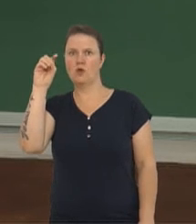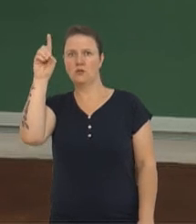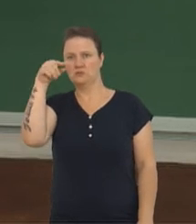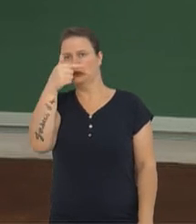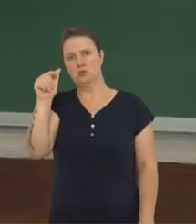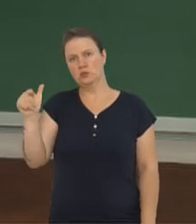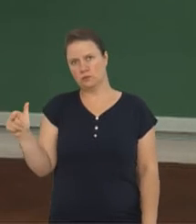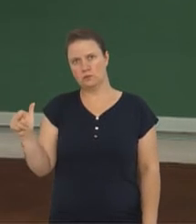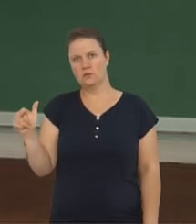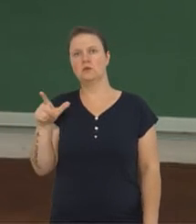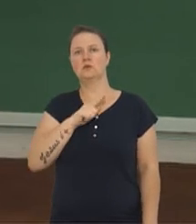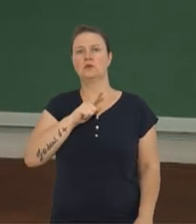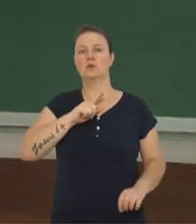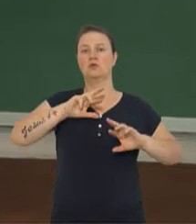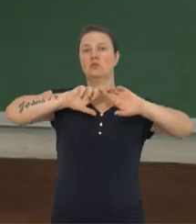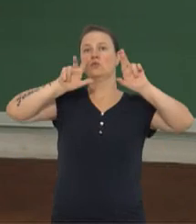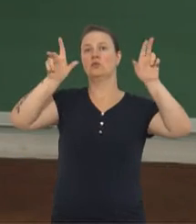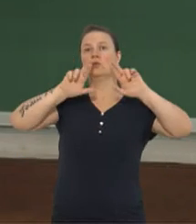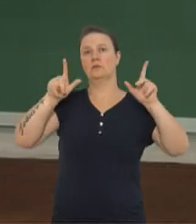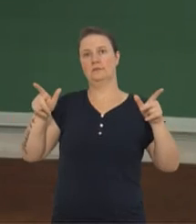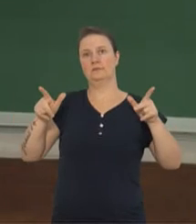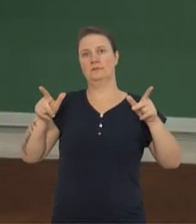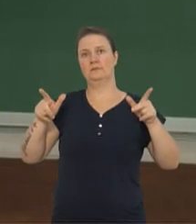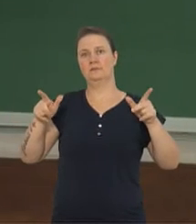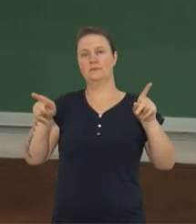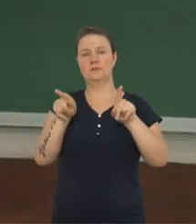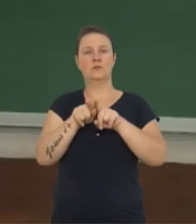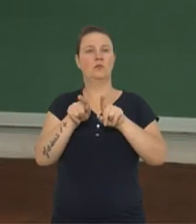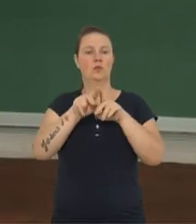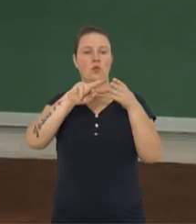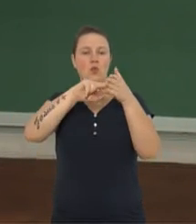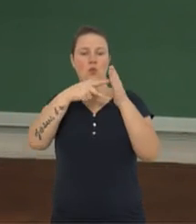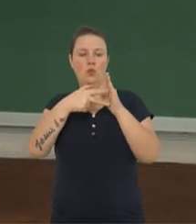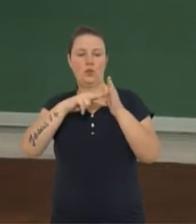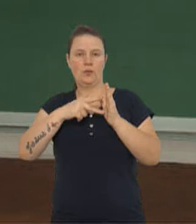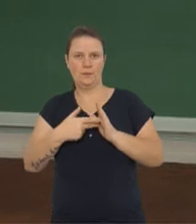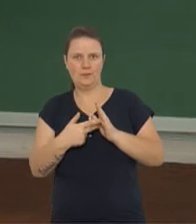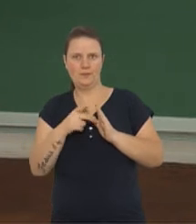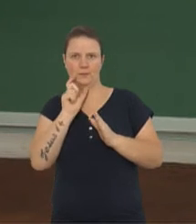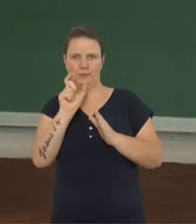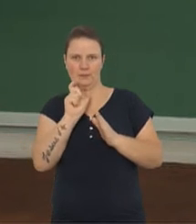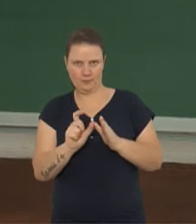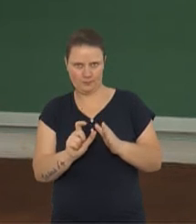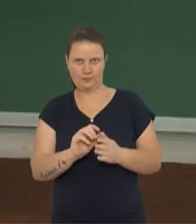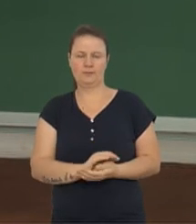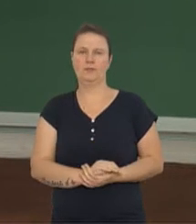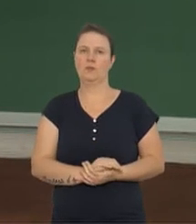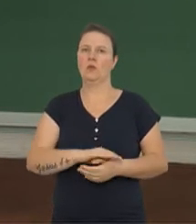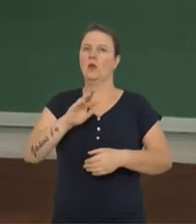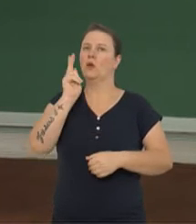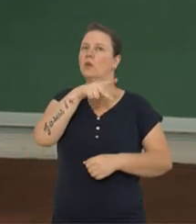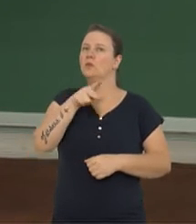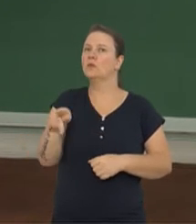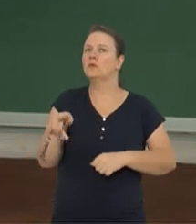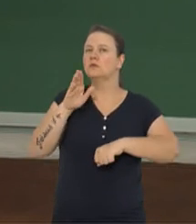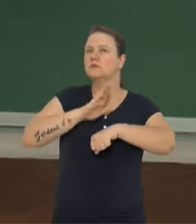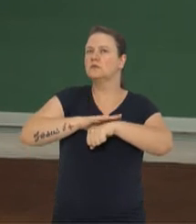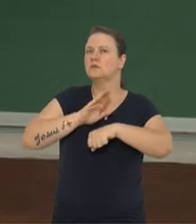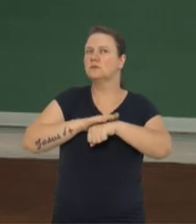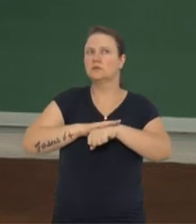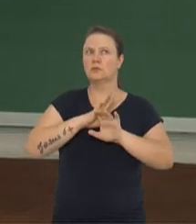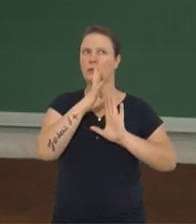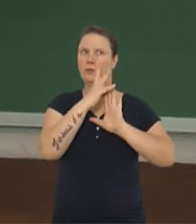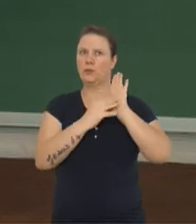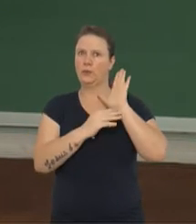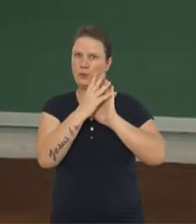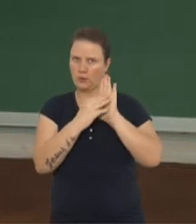gramatical, advérbio adjetivo e também o significado das palavras, ok? Então, o professor vai dar um tempinho para vocês fazerem o registro